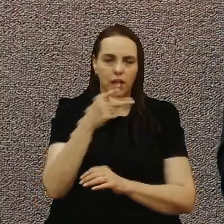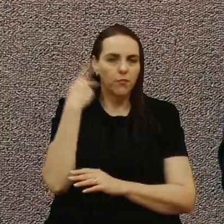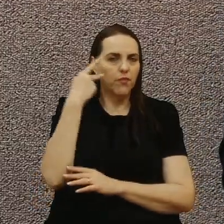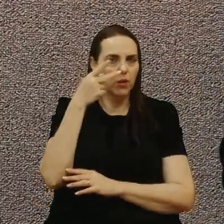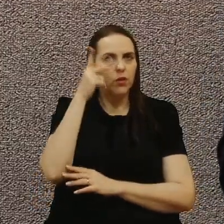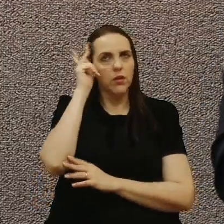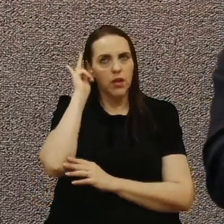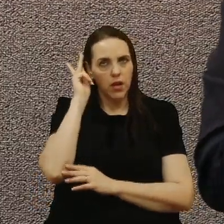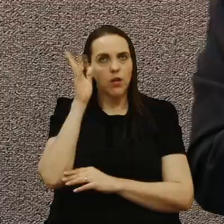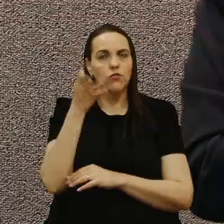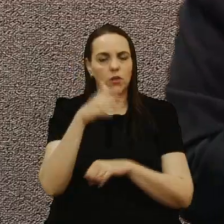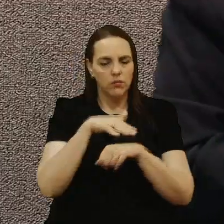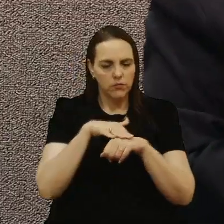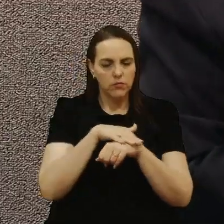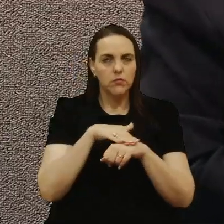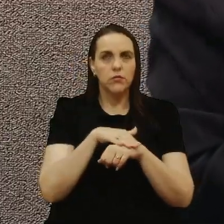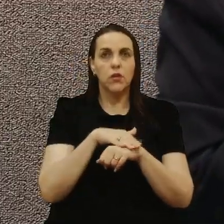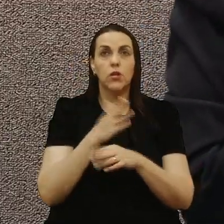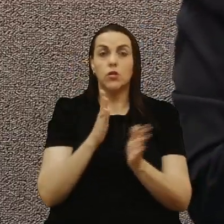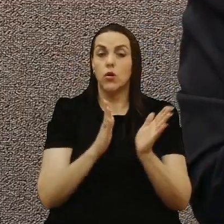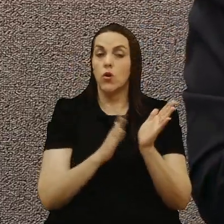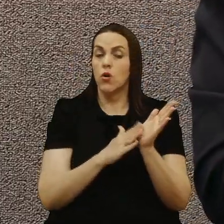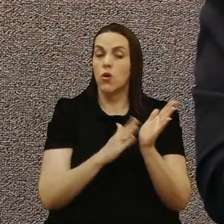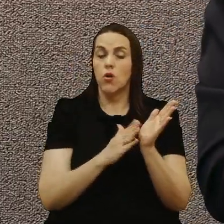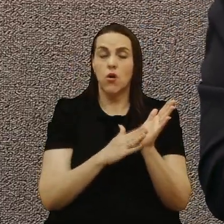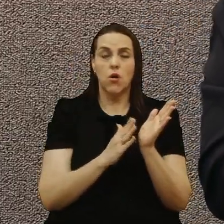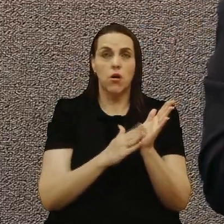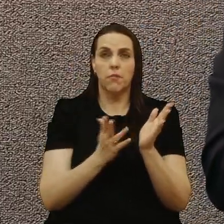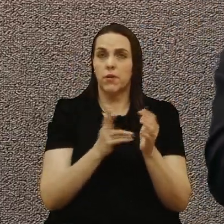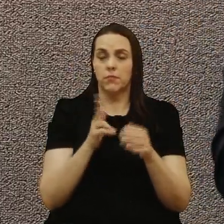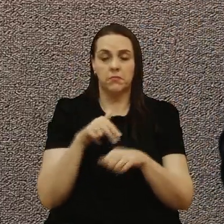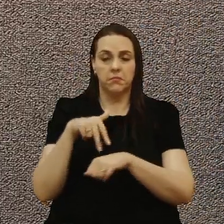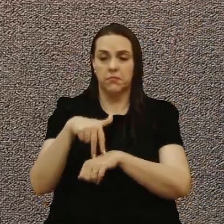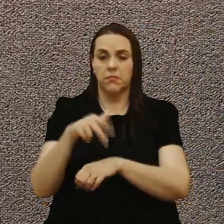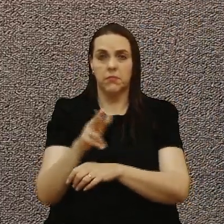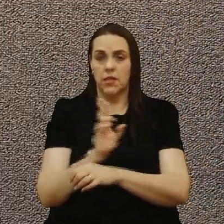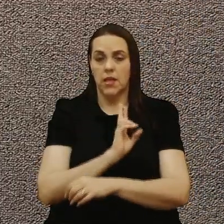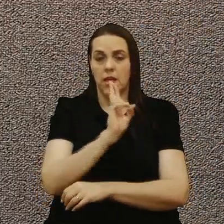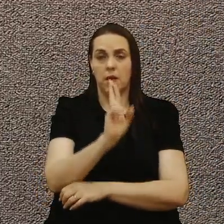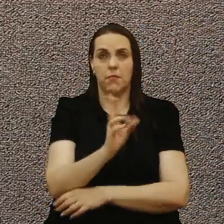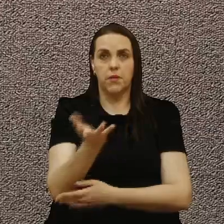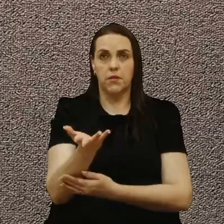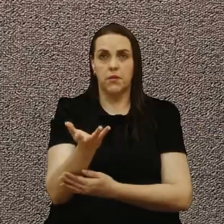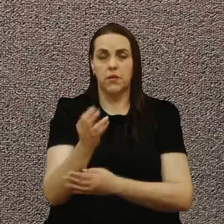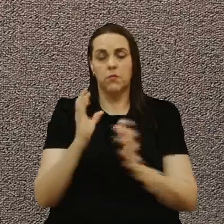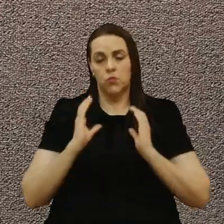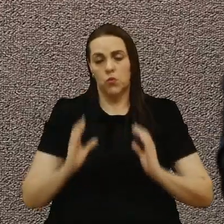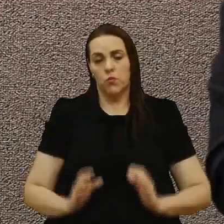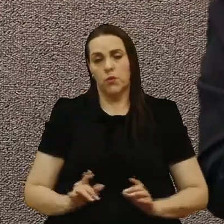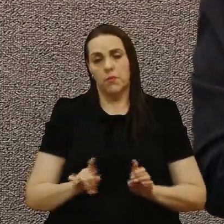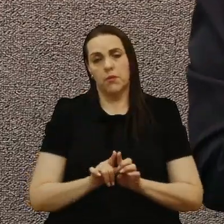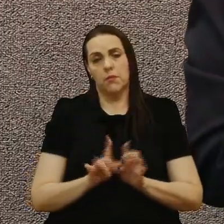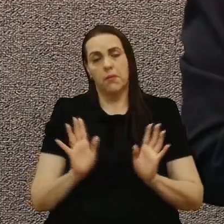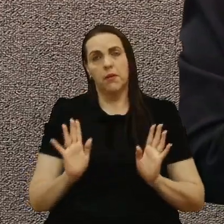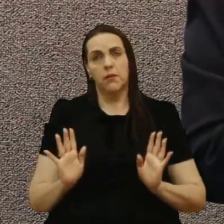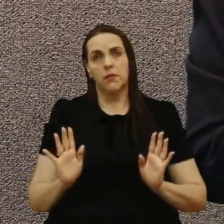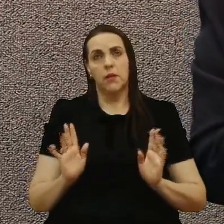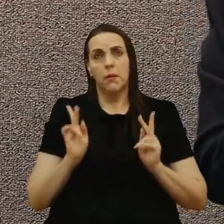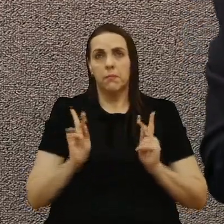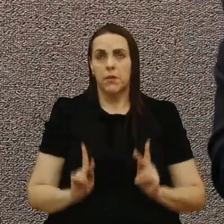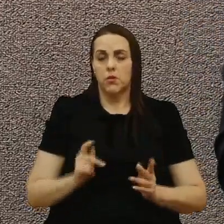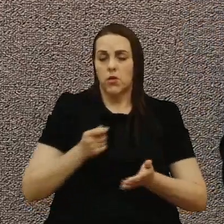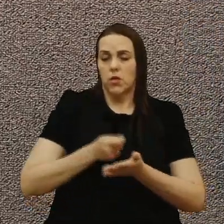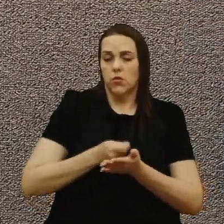nós já conversamos, nós somos cobrados pelos nossos posicionamentos, inclusive por aquilo que nós representamos e a nossa conduta. As pessoas, e existe um